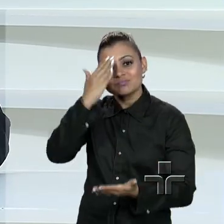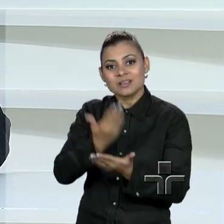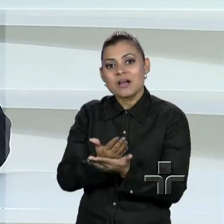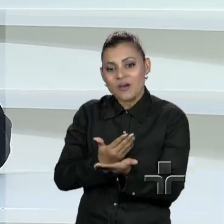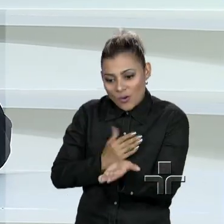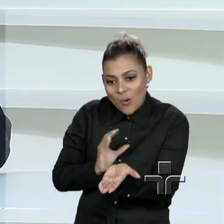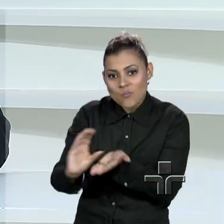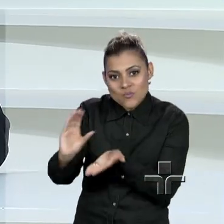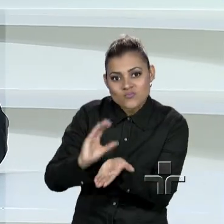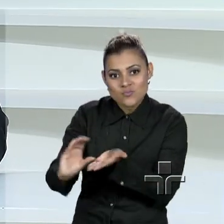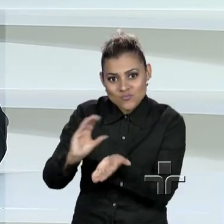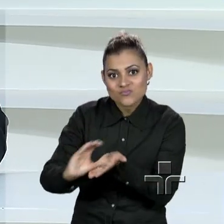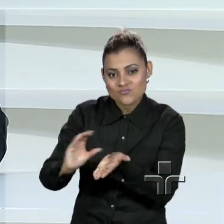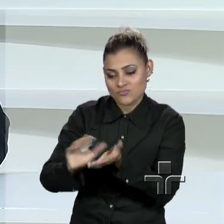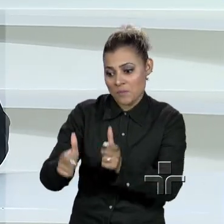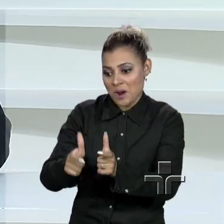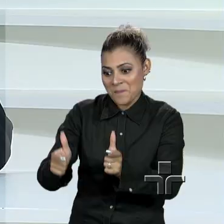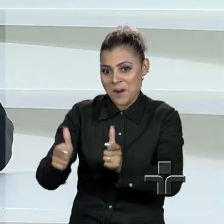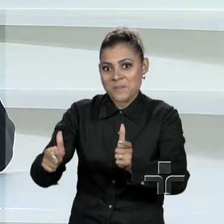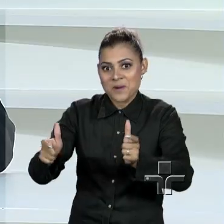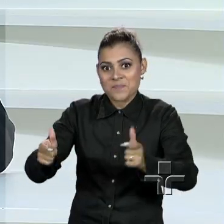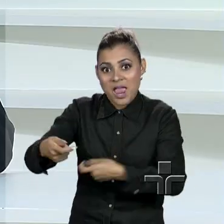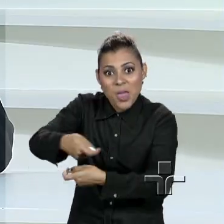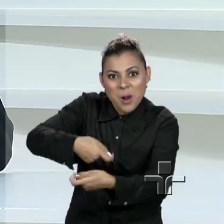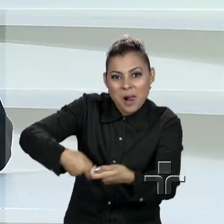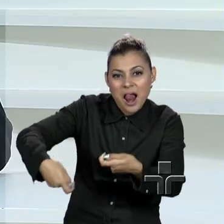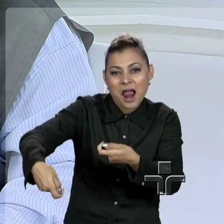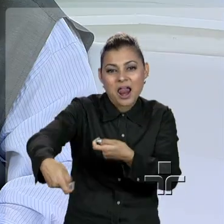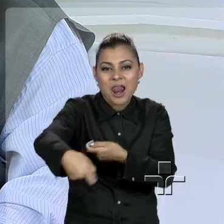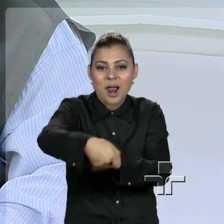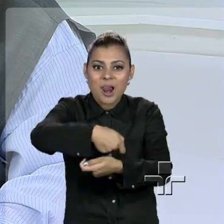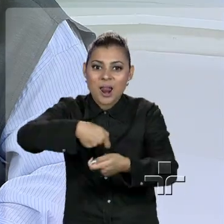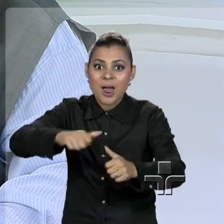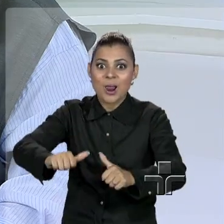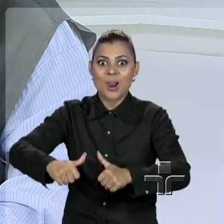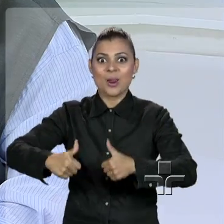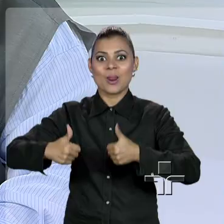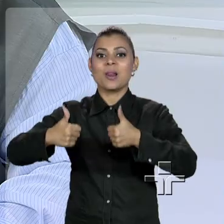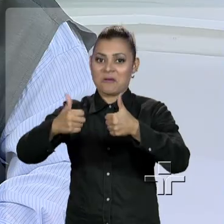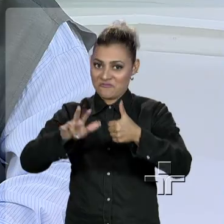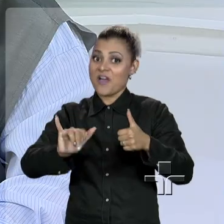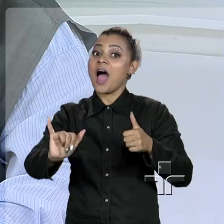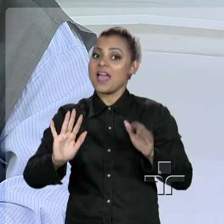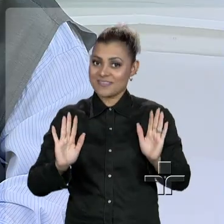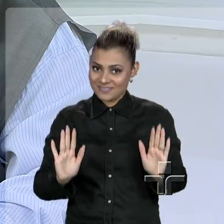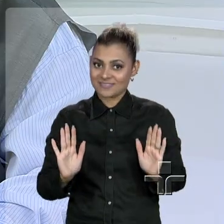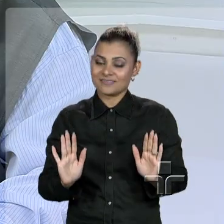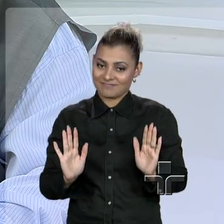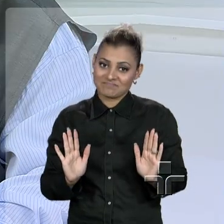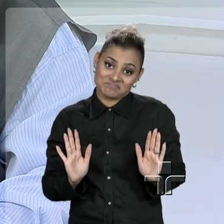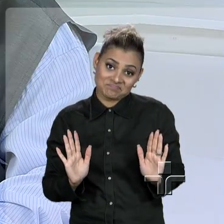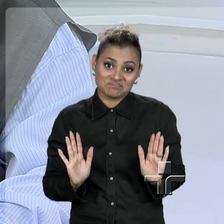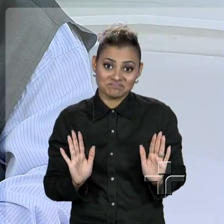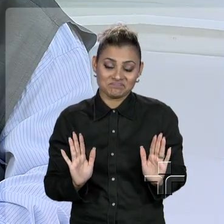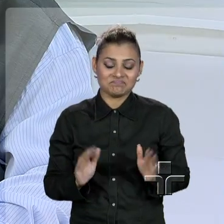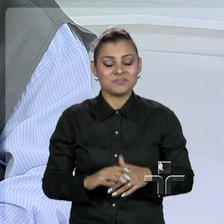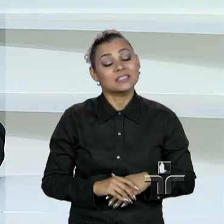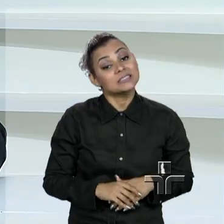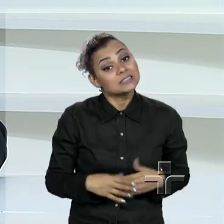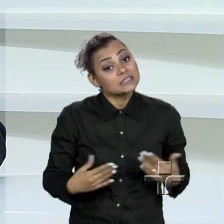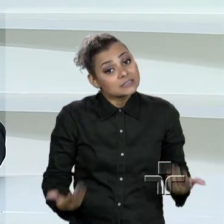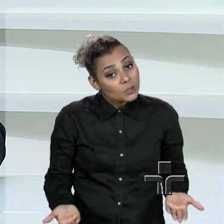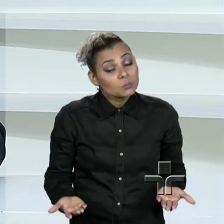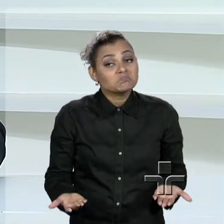a investir e a economia, então, vai entrar num circuito mais animado.